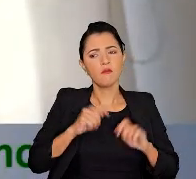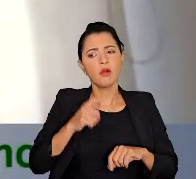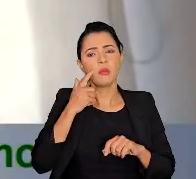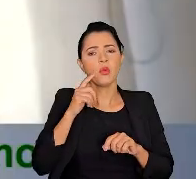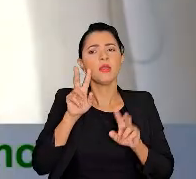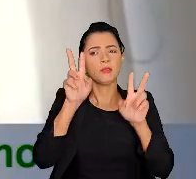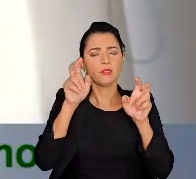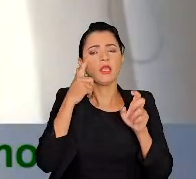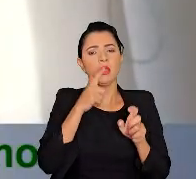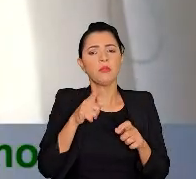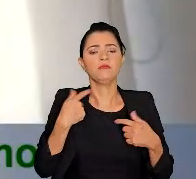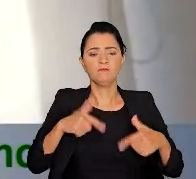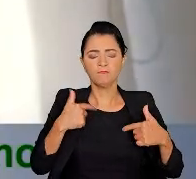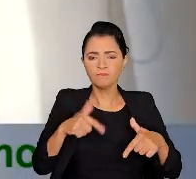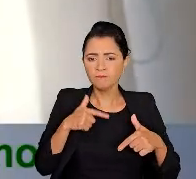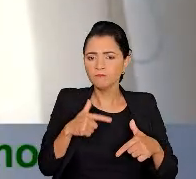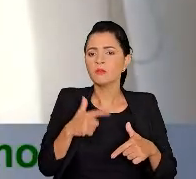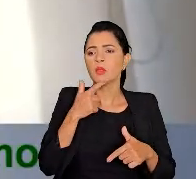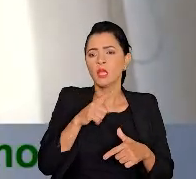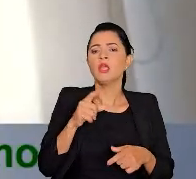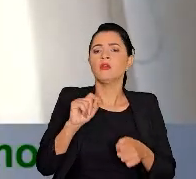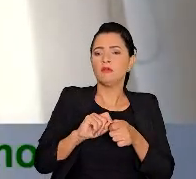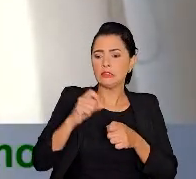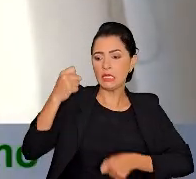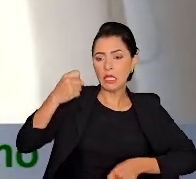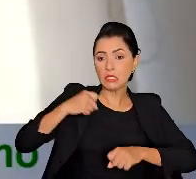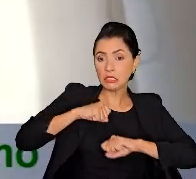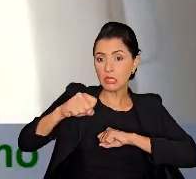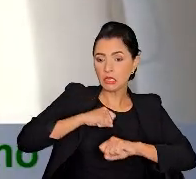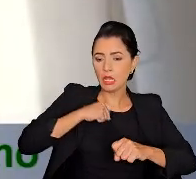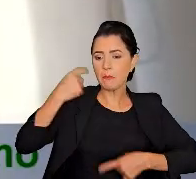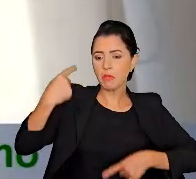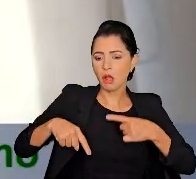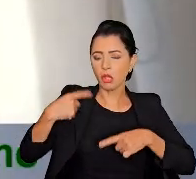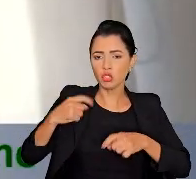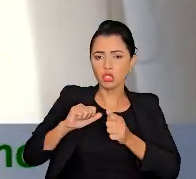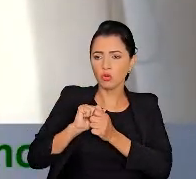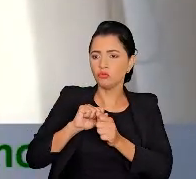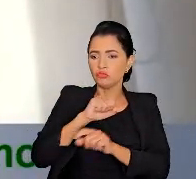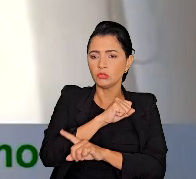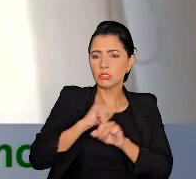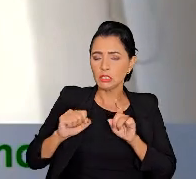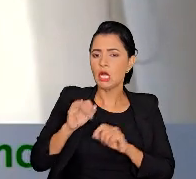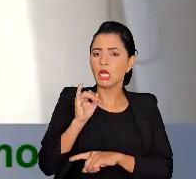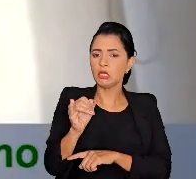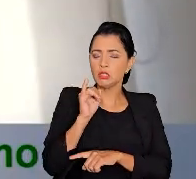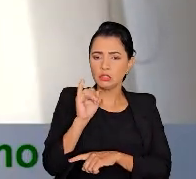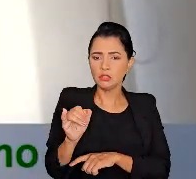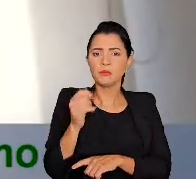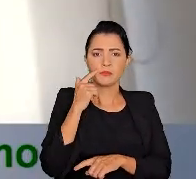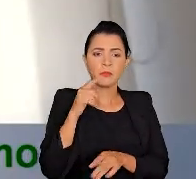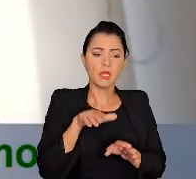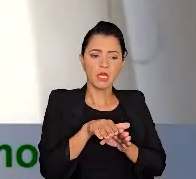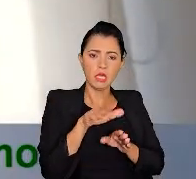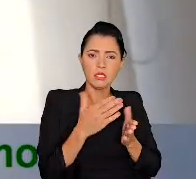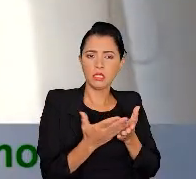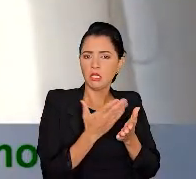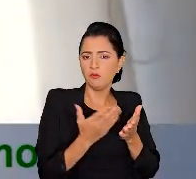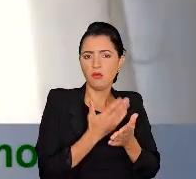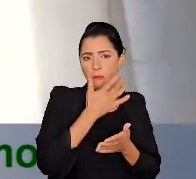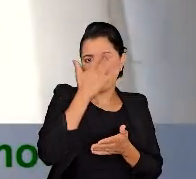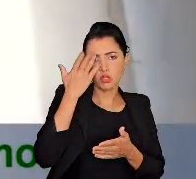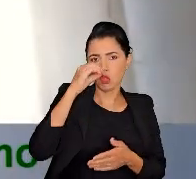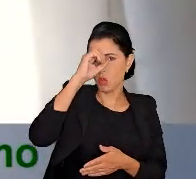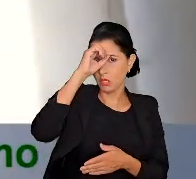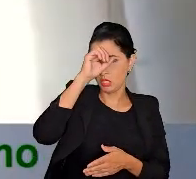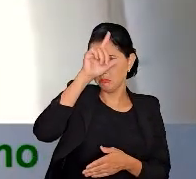e travar esse debate em toda a sociedade brasileira. Esse guia serve tanto para leigos, pode ser